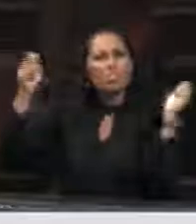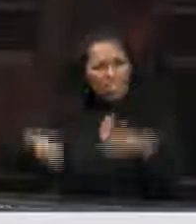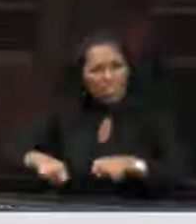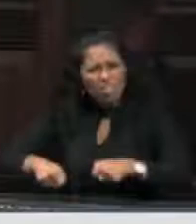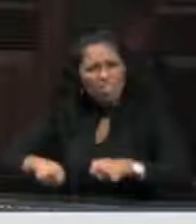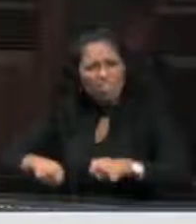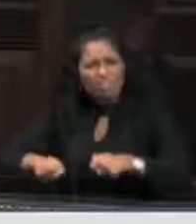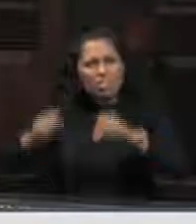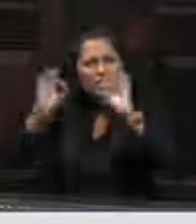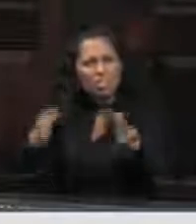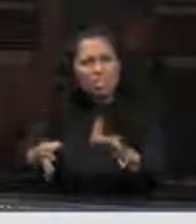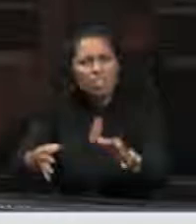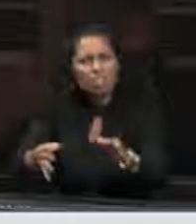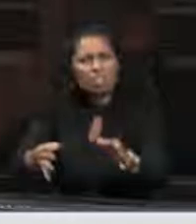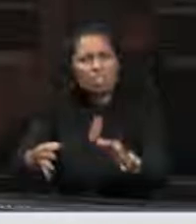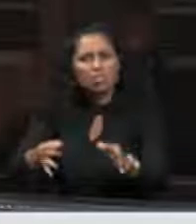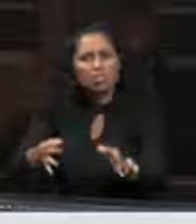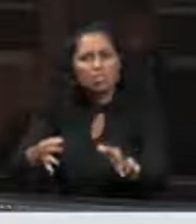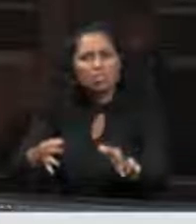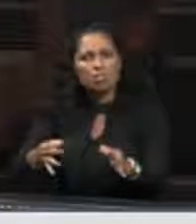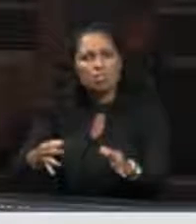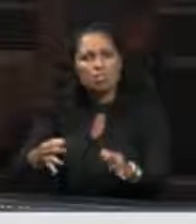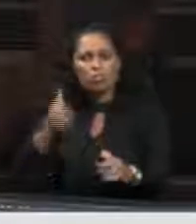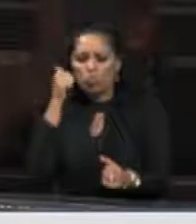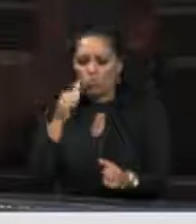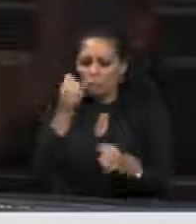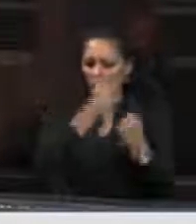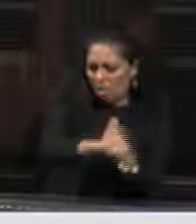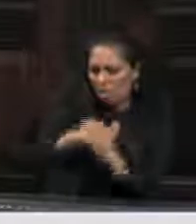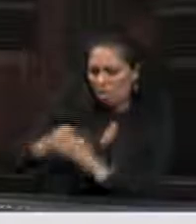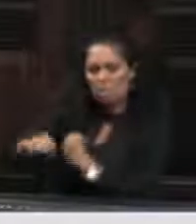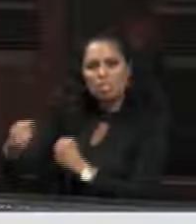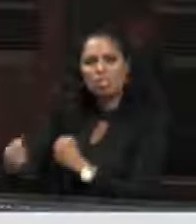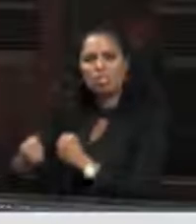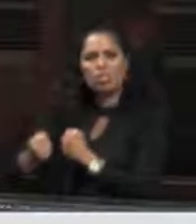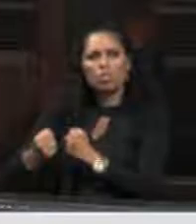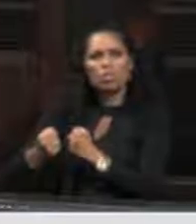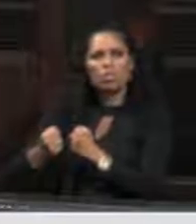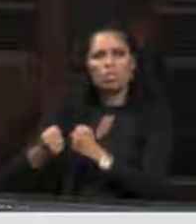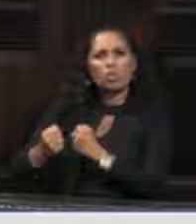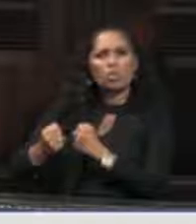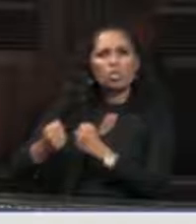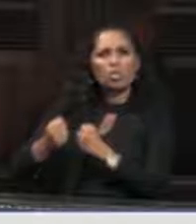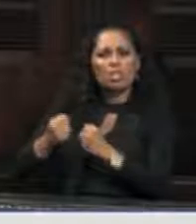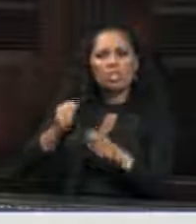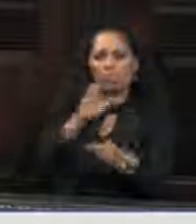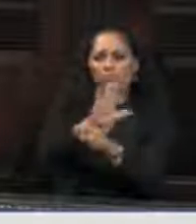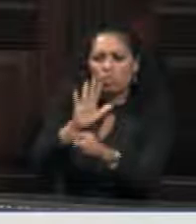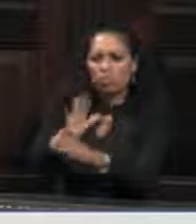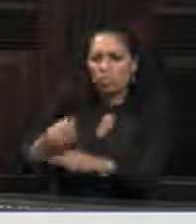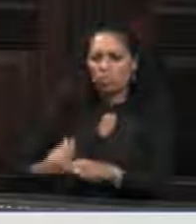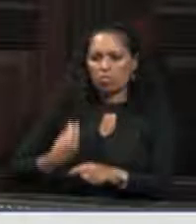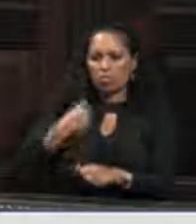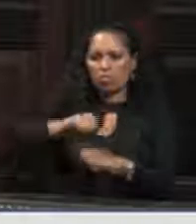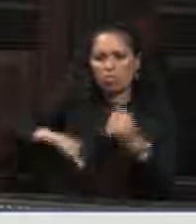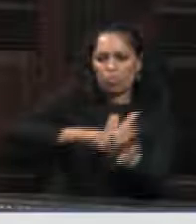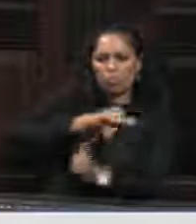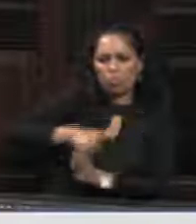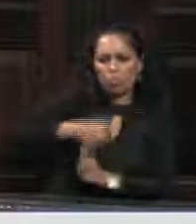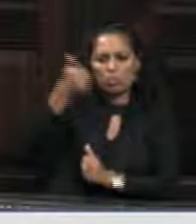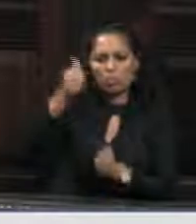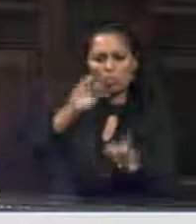doméstica. Olha, sinceramente, é olhar aqui esta